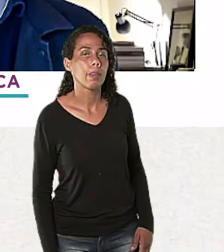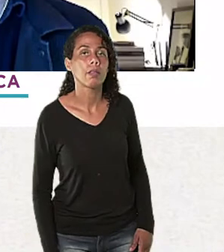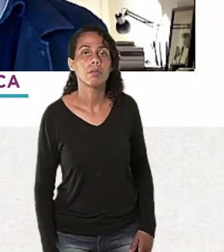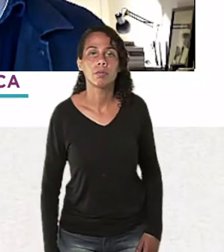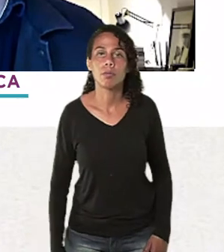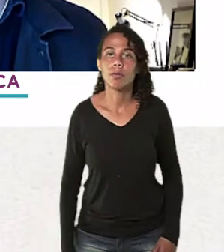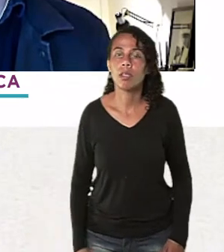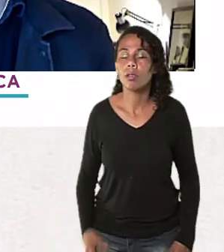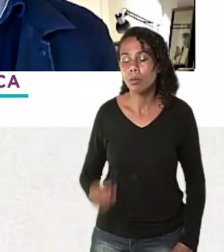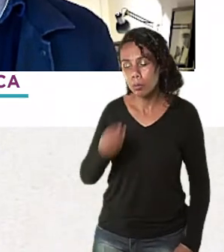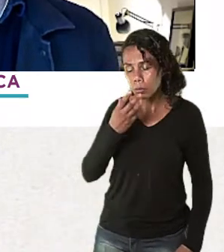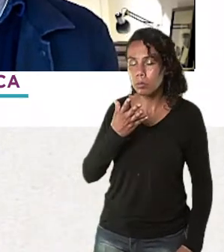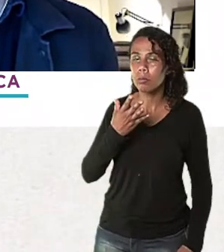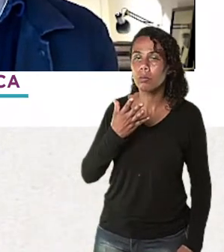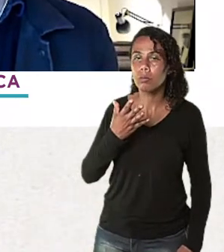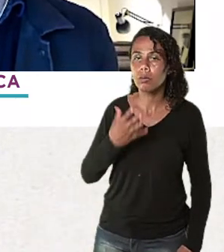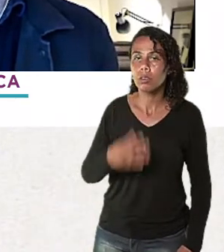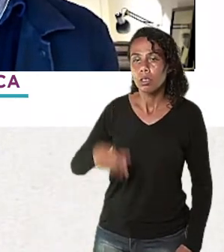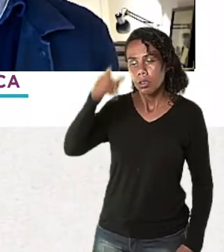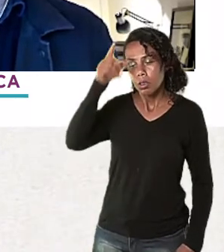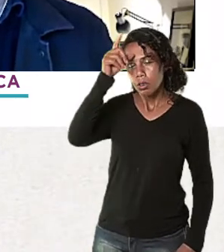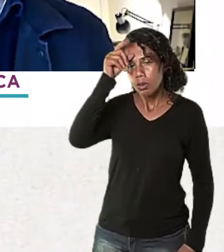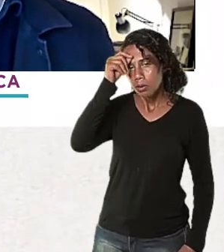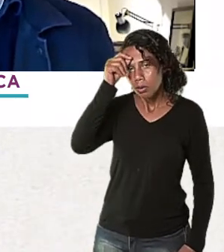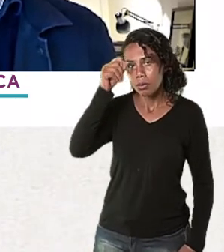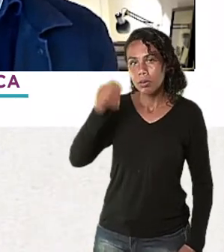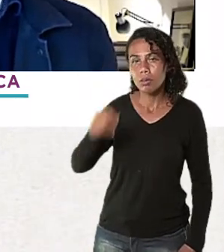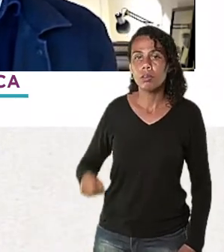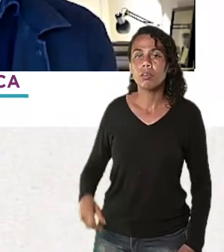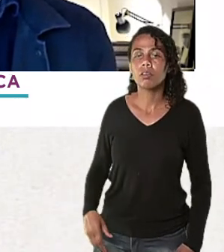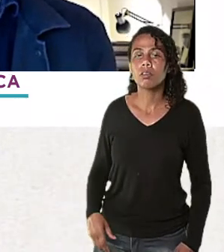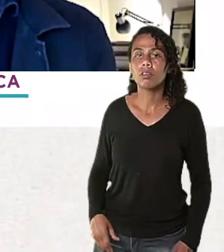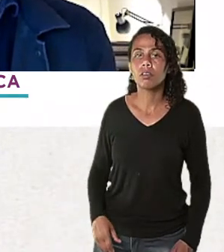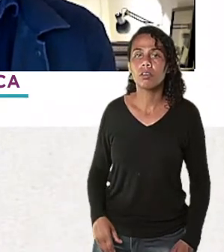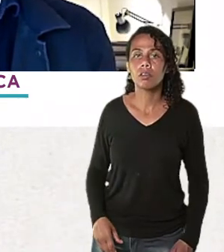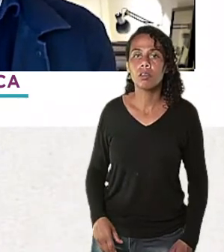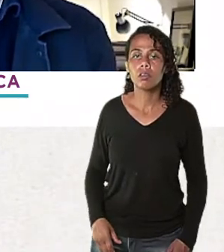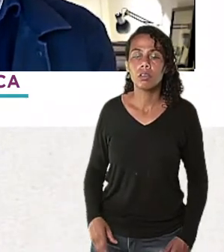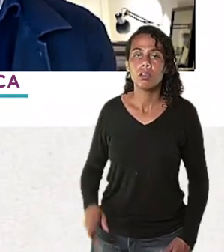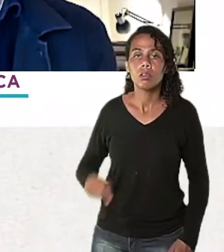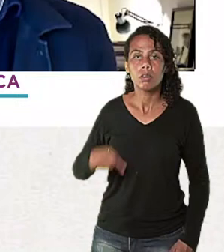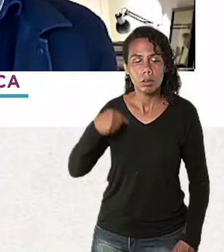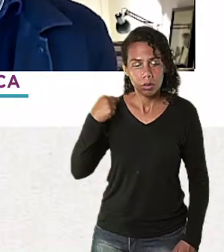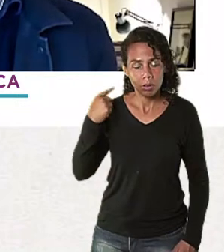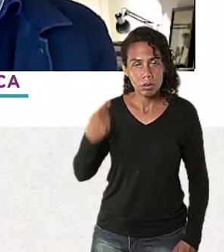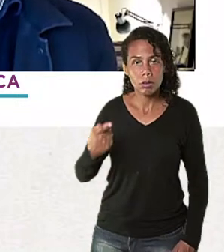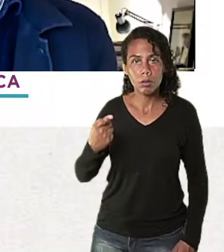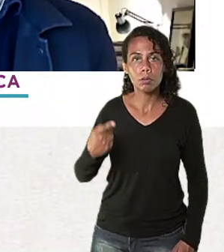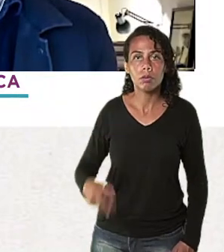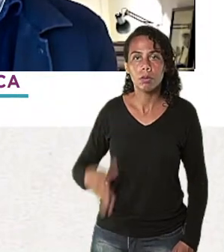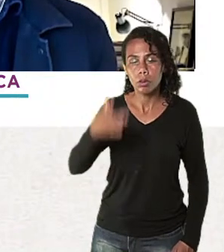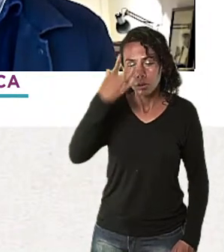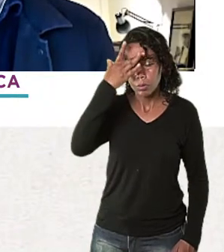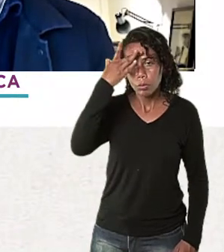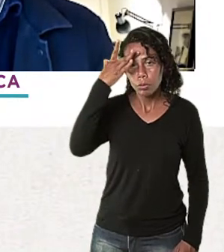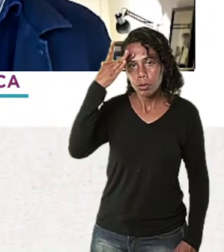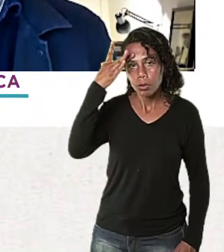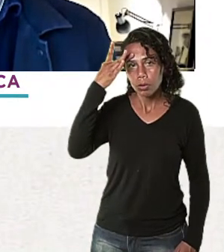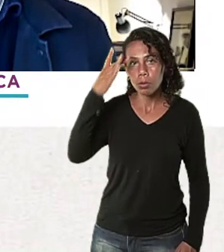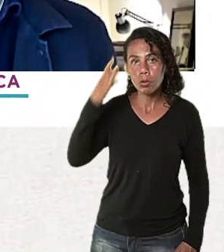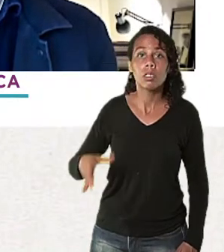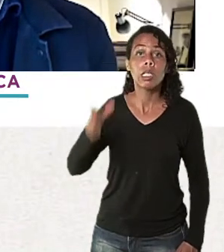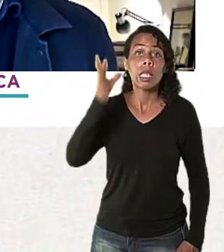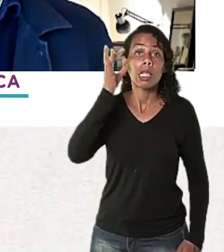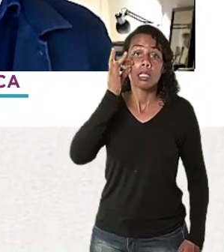Sensacional, foi espetacular, assim. Já teve uma oitiva comigo, eles vão chamar um monte de gente para falar. E eu acho isso